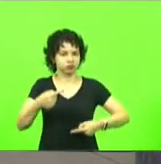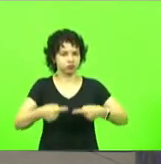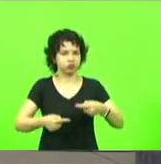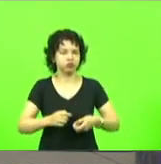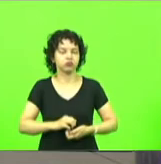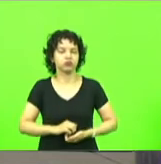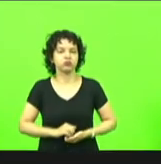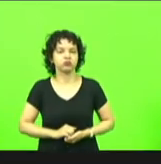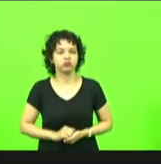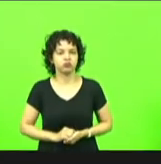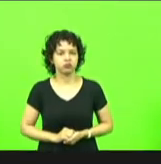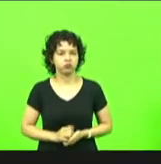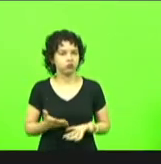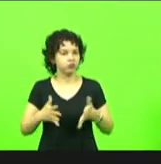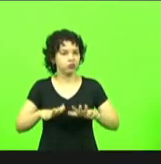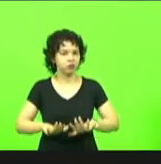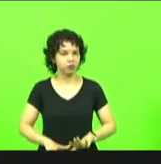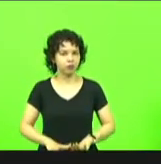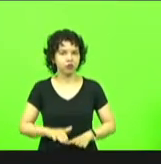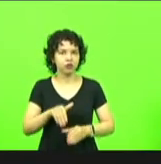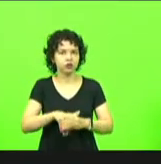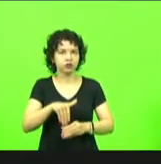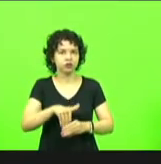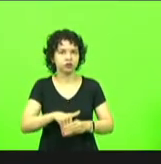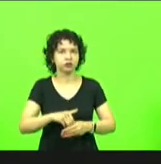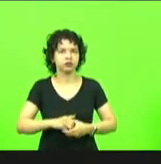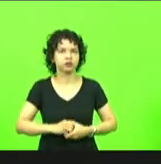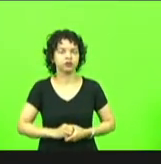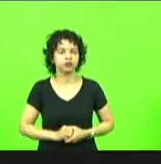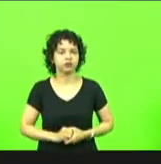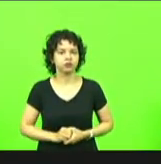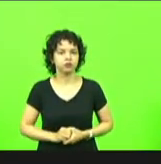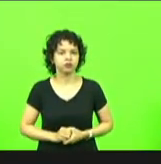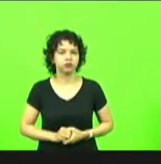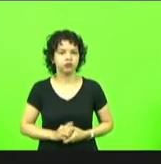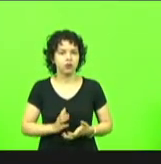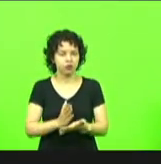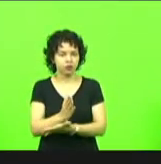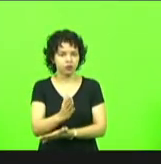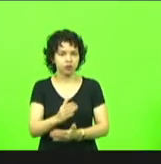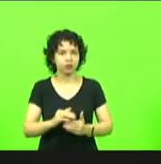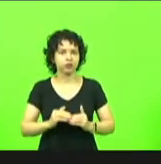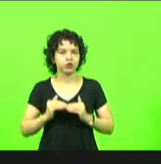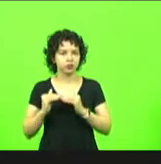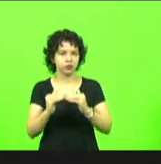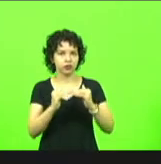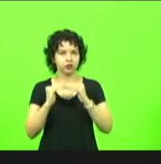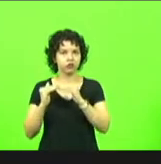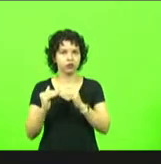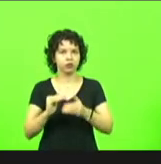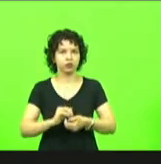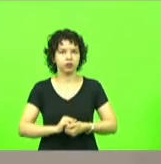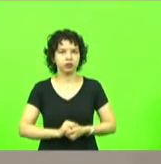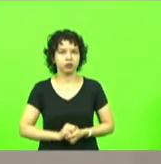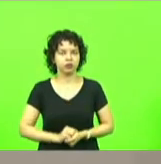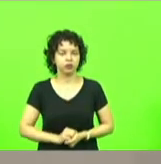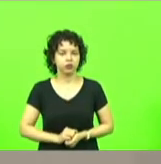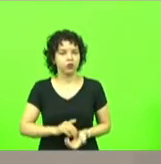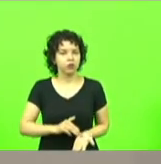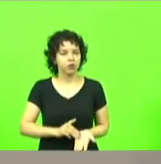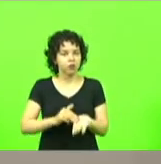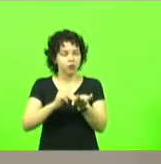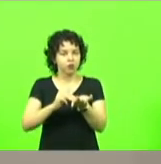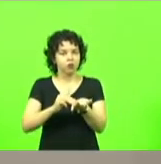não havendo quem queira discutir em votação aprovado por unanimidade moção